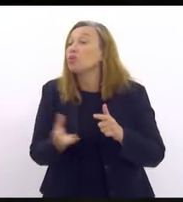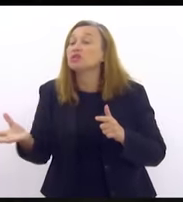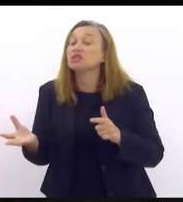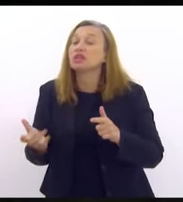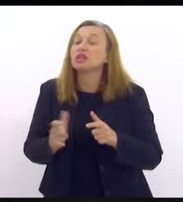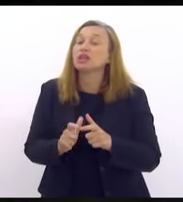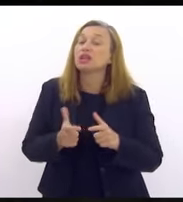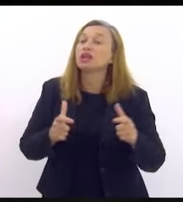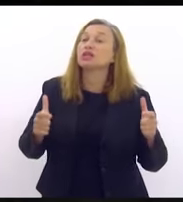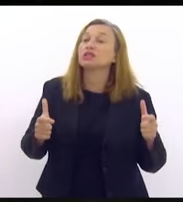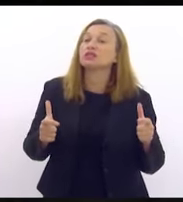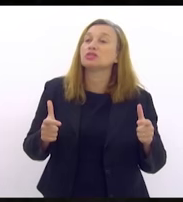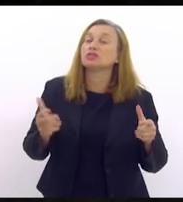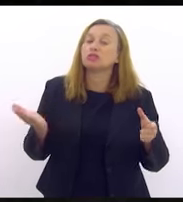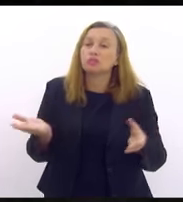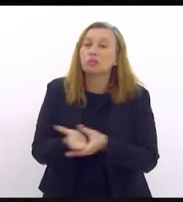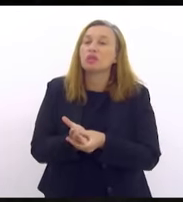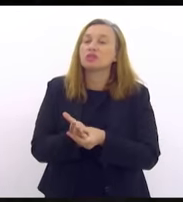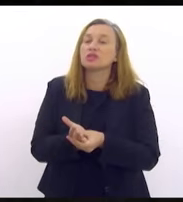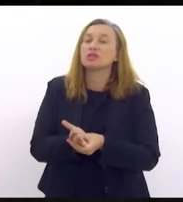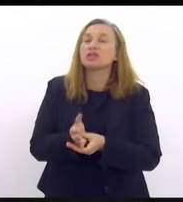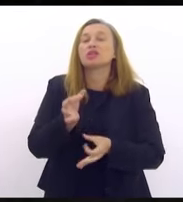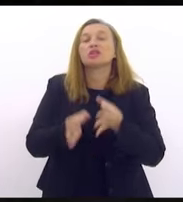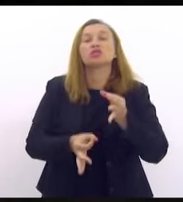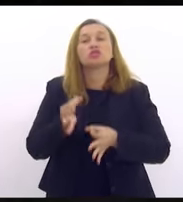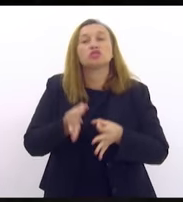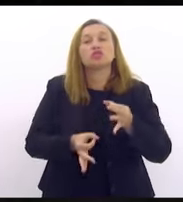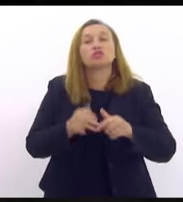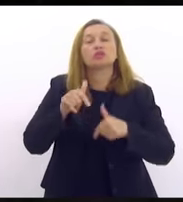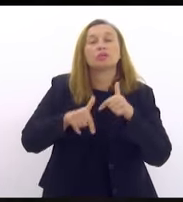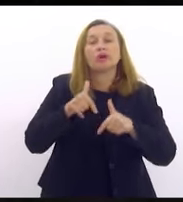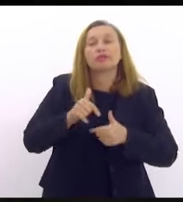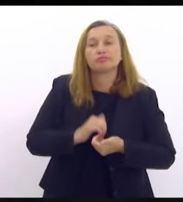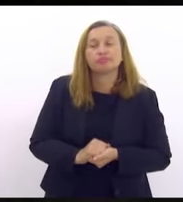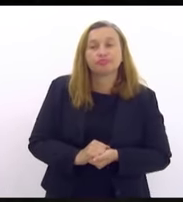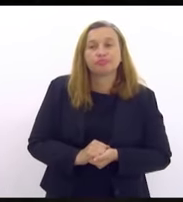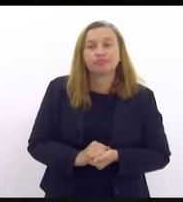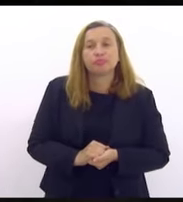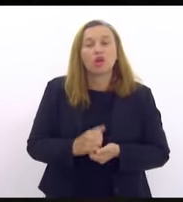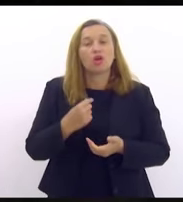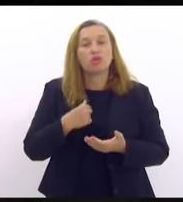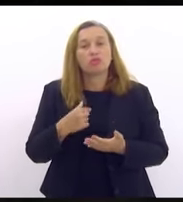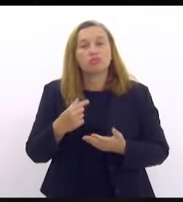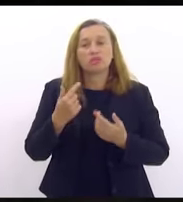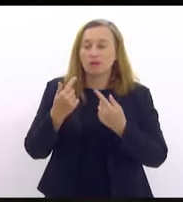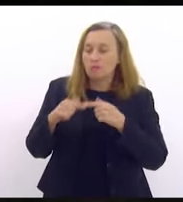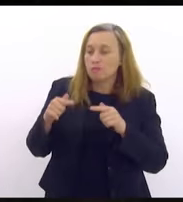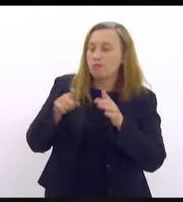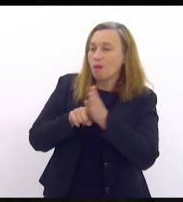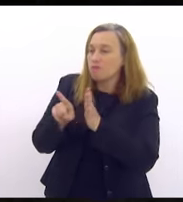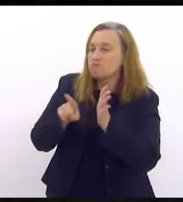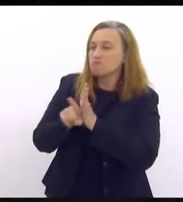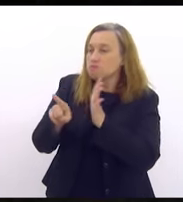imensa de processos da Justiça do Trabalho eu comecei a a questionar